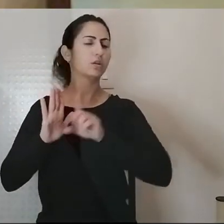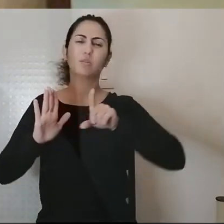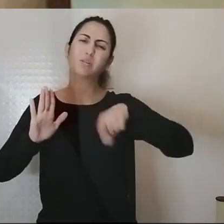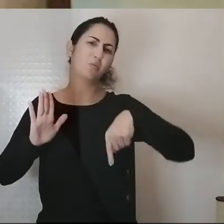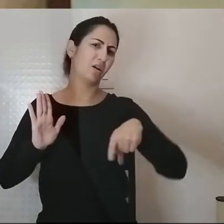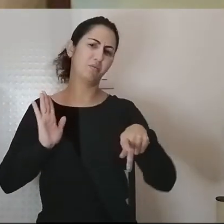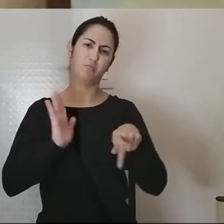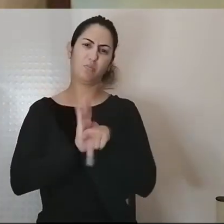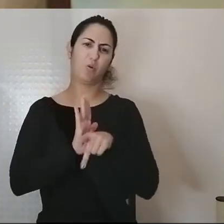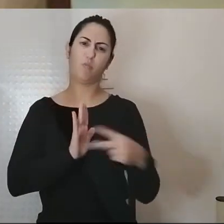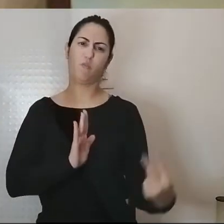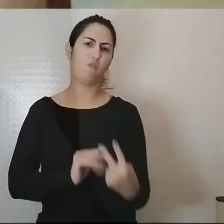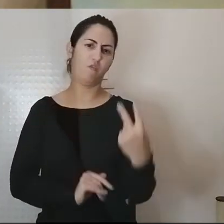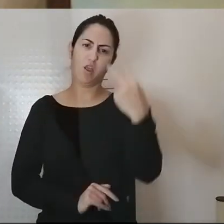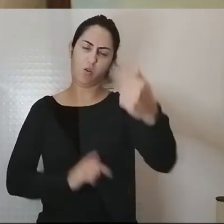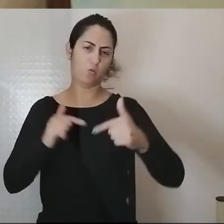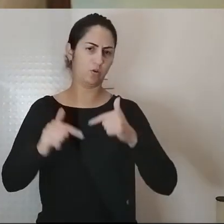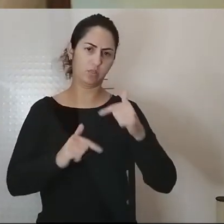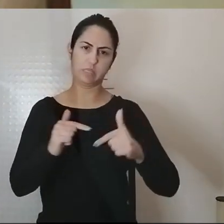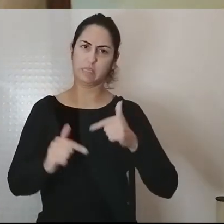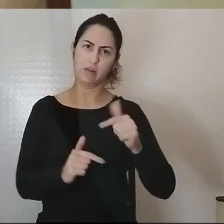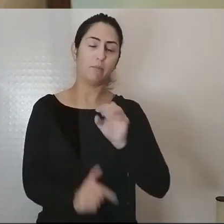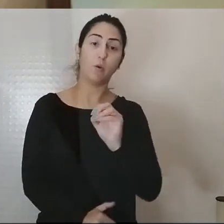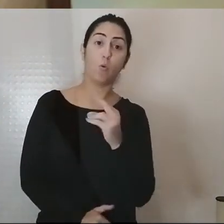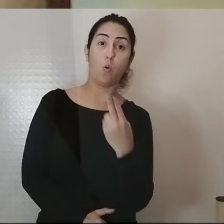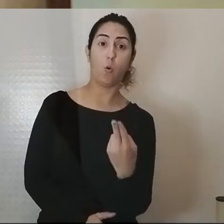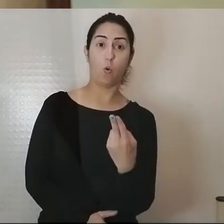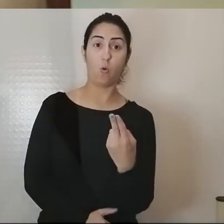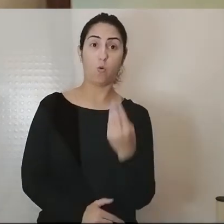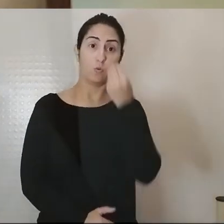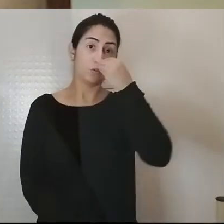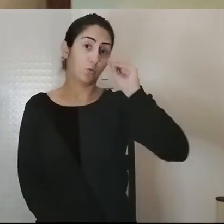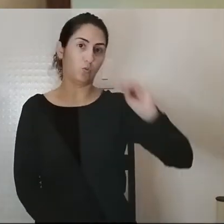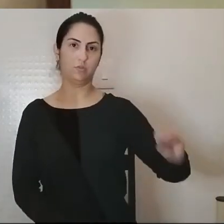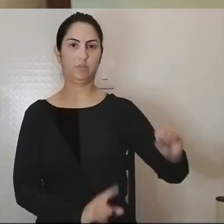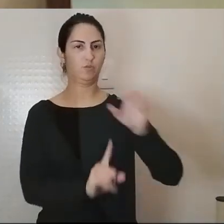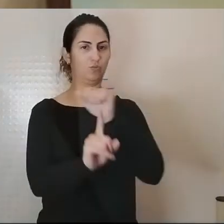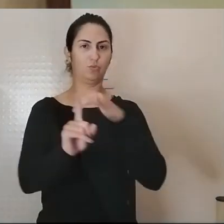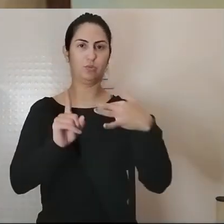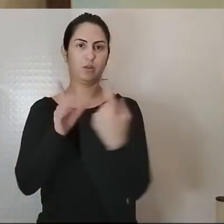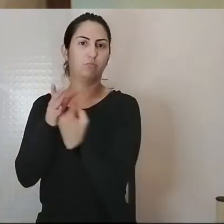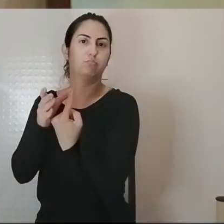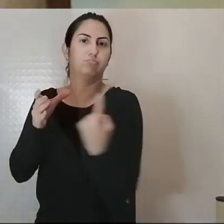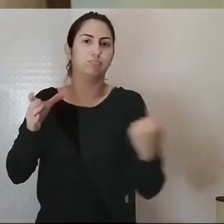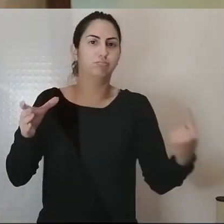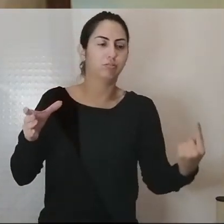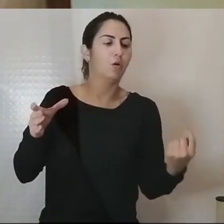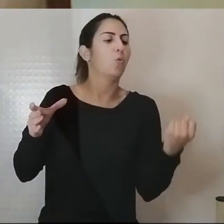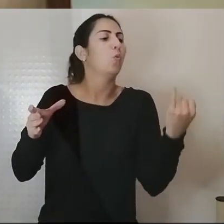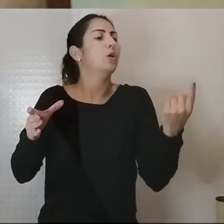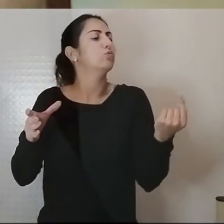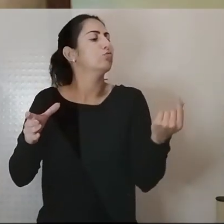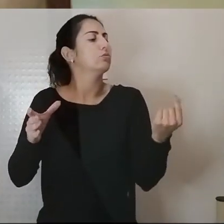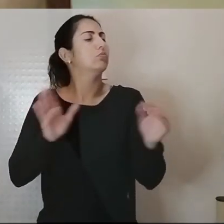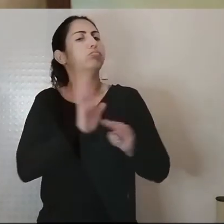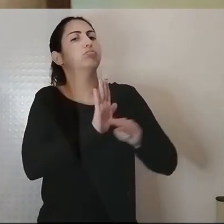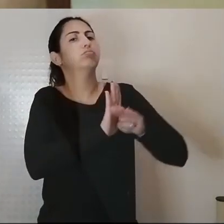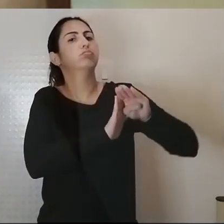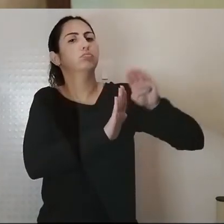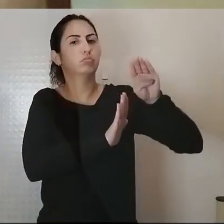ao seu valor de trabalho ou a sua exclusão social condição econômica pertença